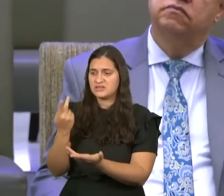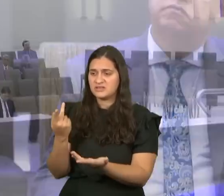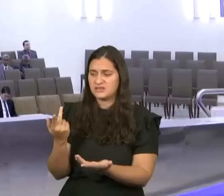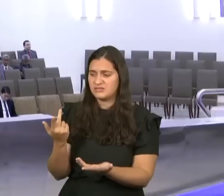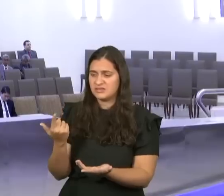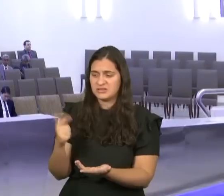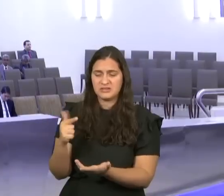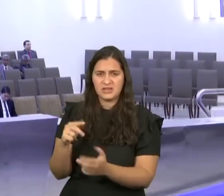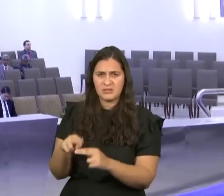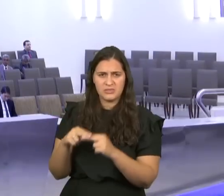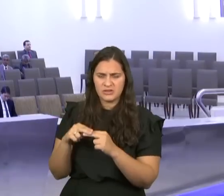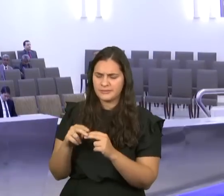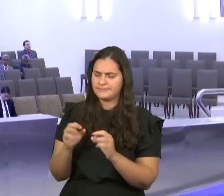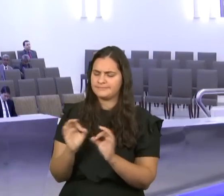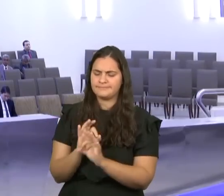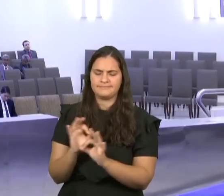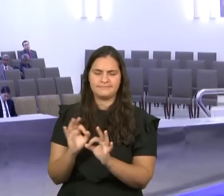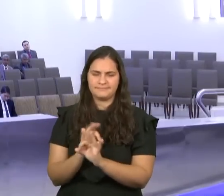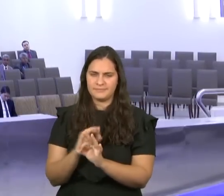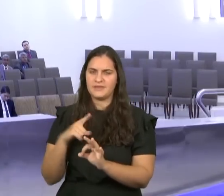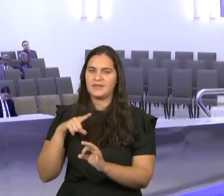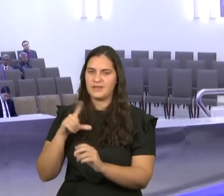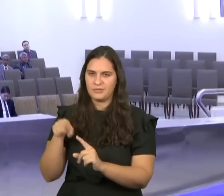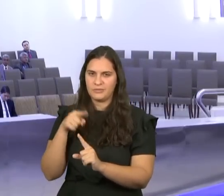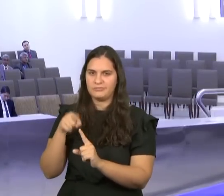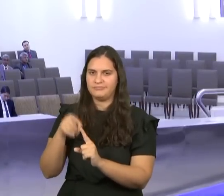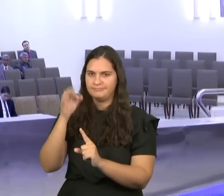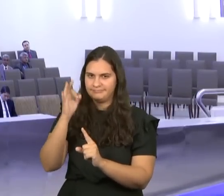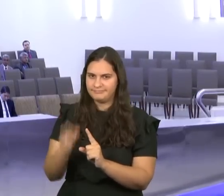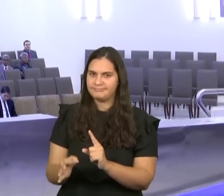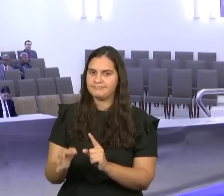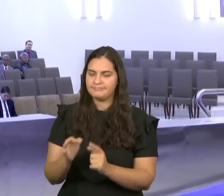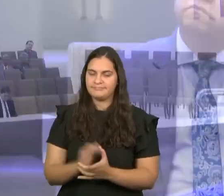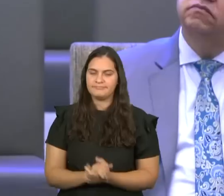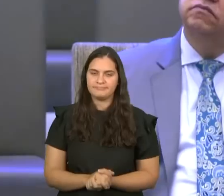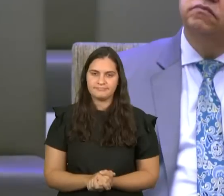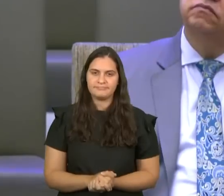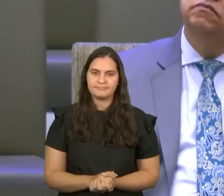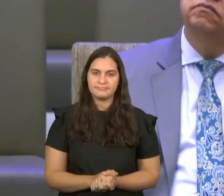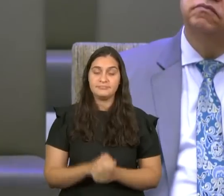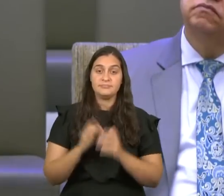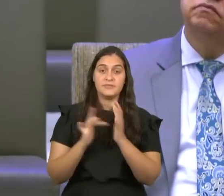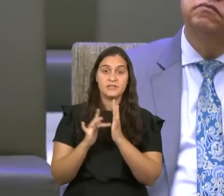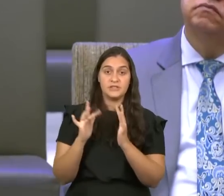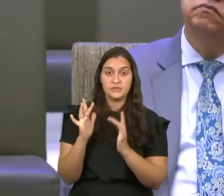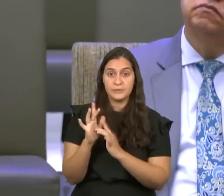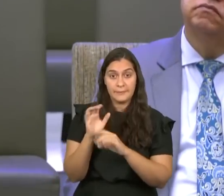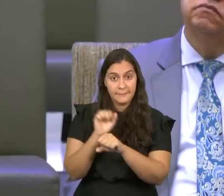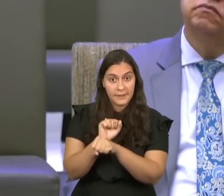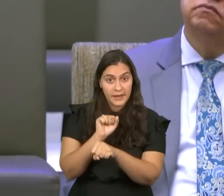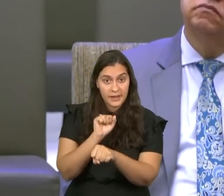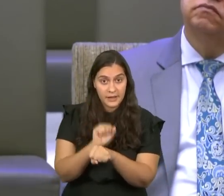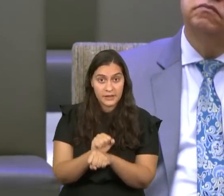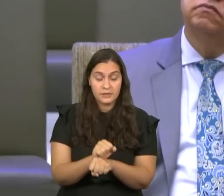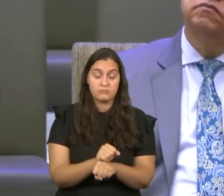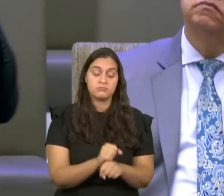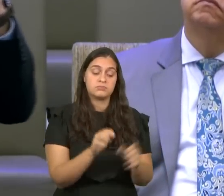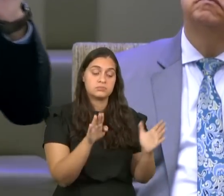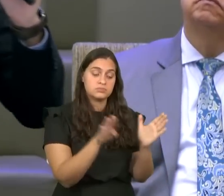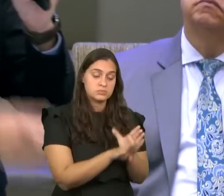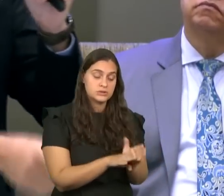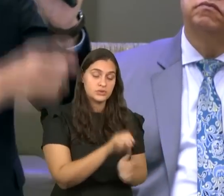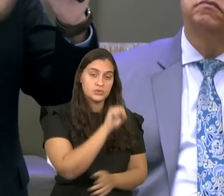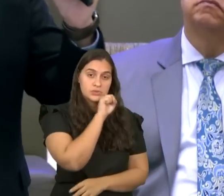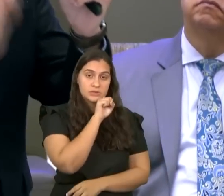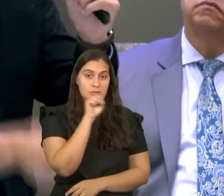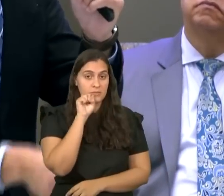Foi uma coincidência Jesus parou em Samaria porque ele